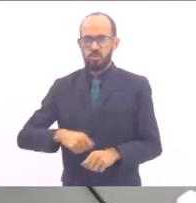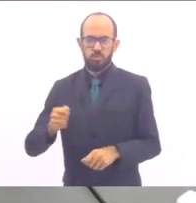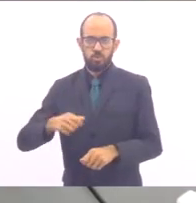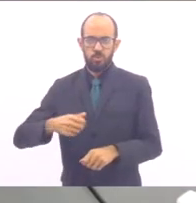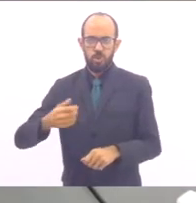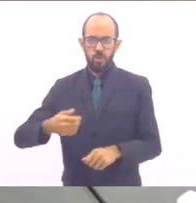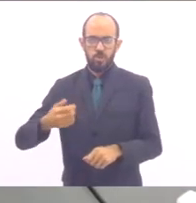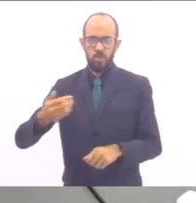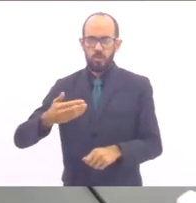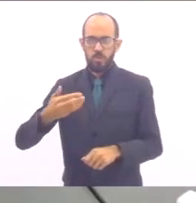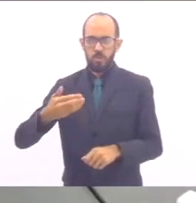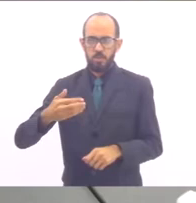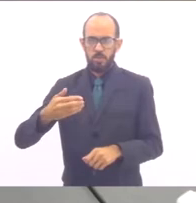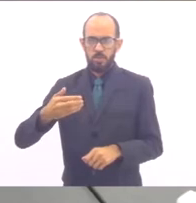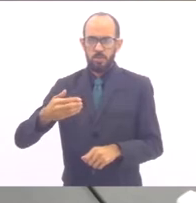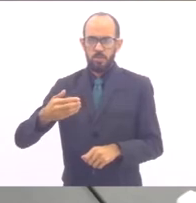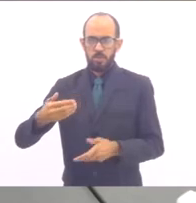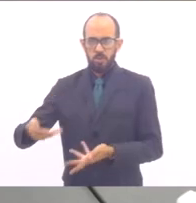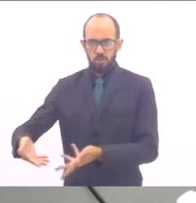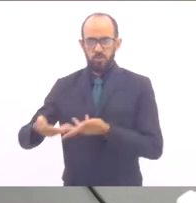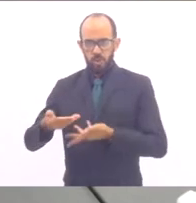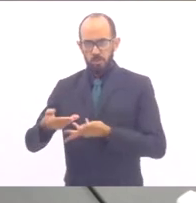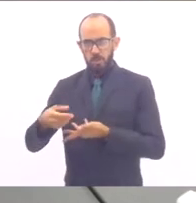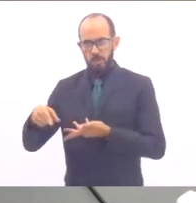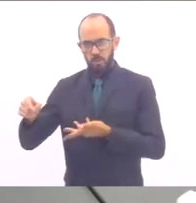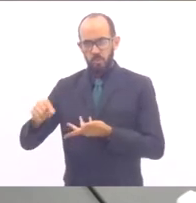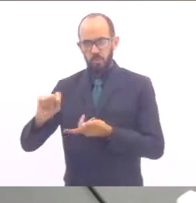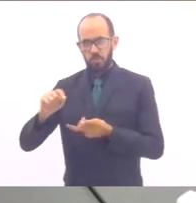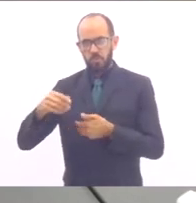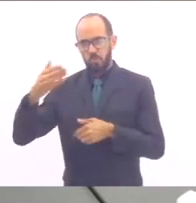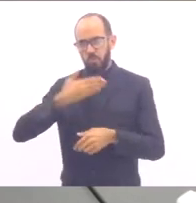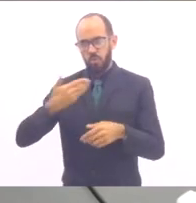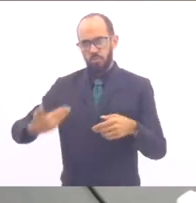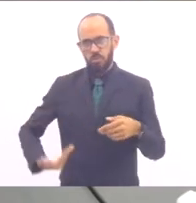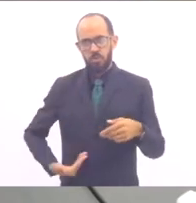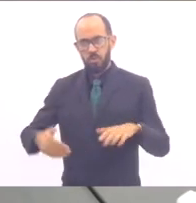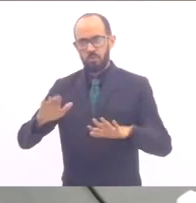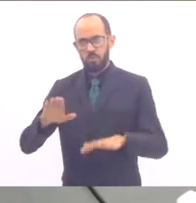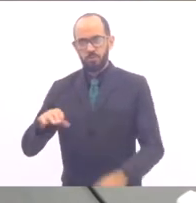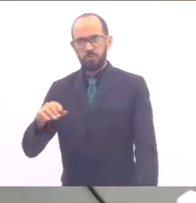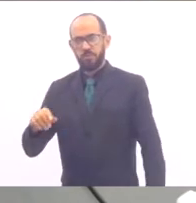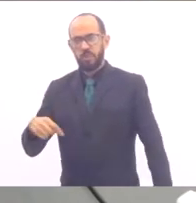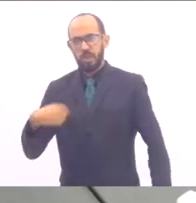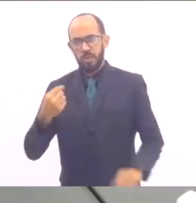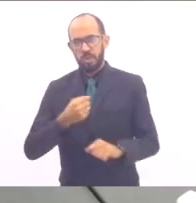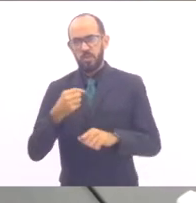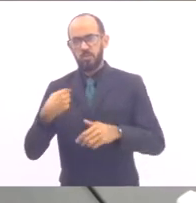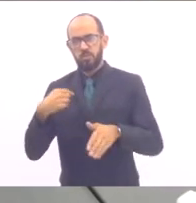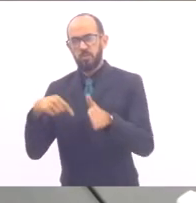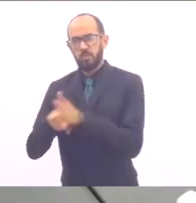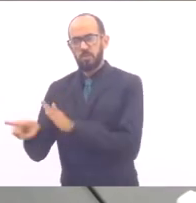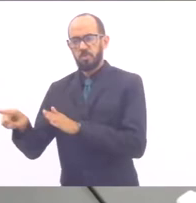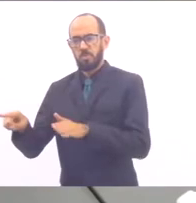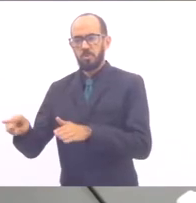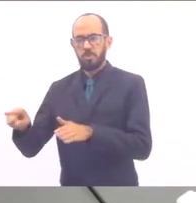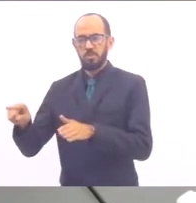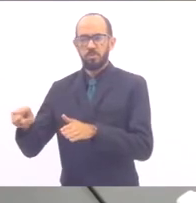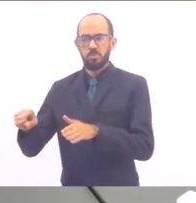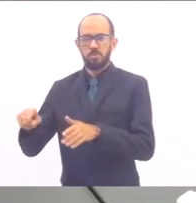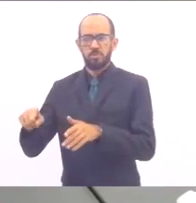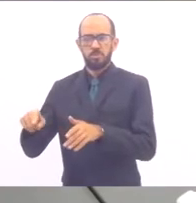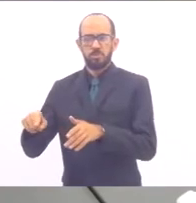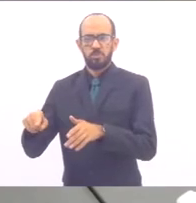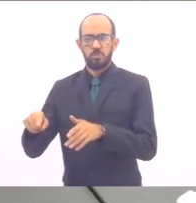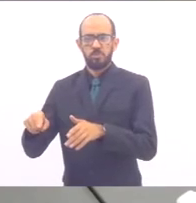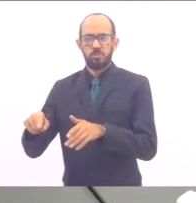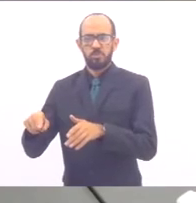desistiu. Então, ele chamou a gente para cumprir lá. E, estão dando uma área para a gente, eu fui perguntar ao município, beleza,